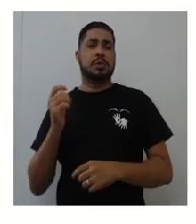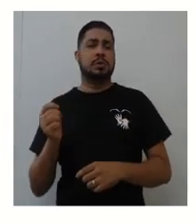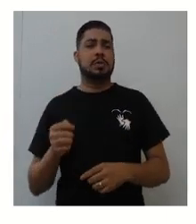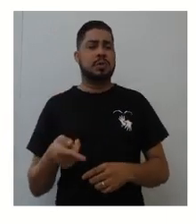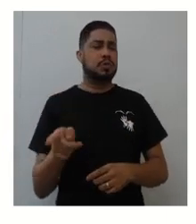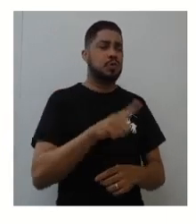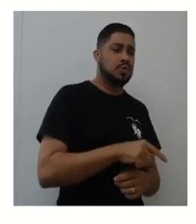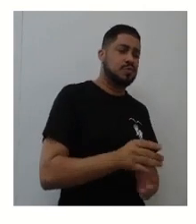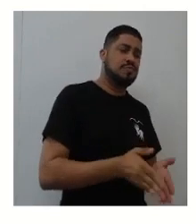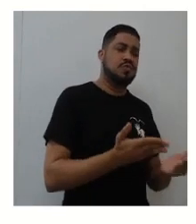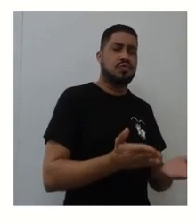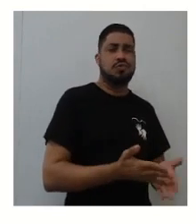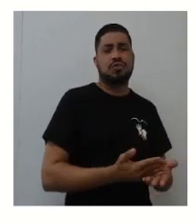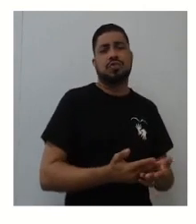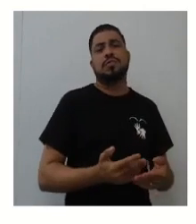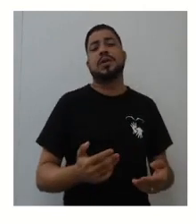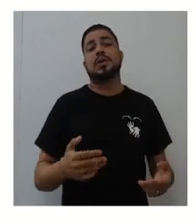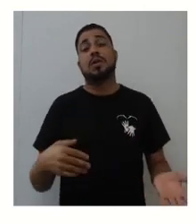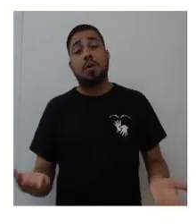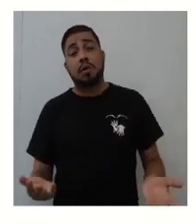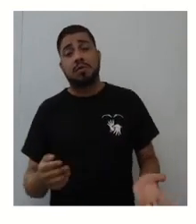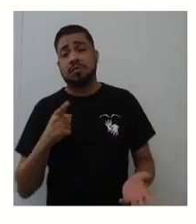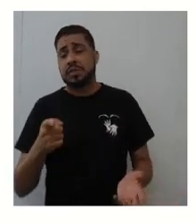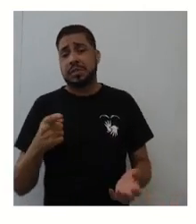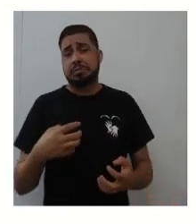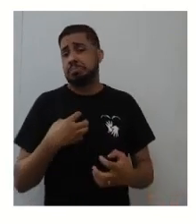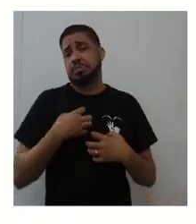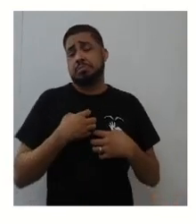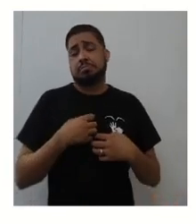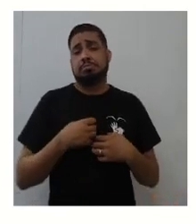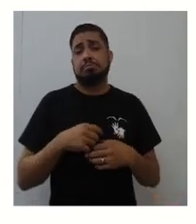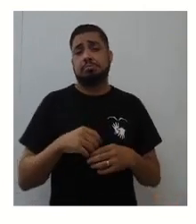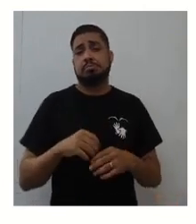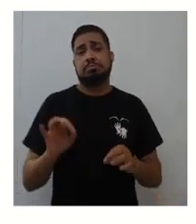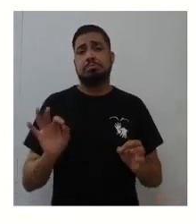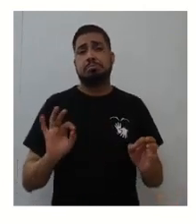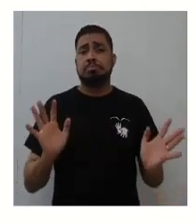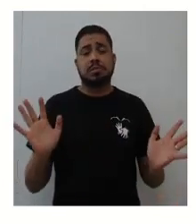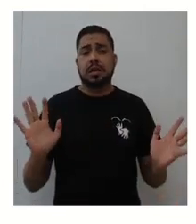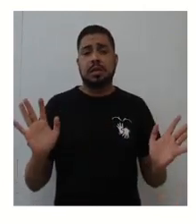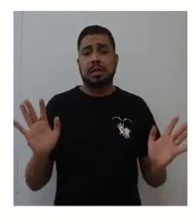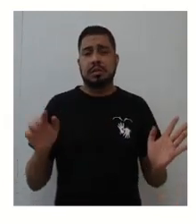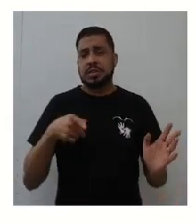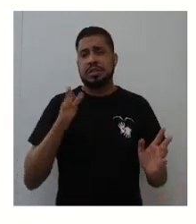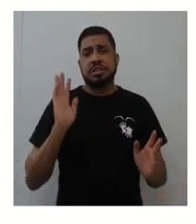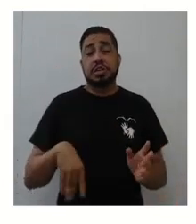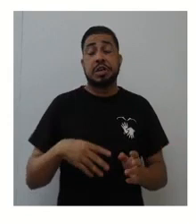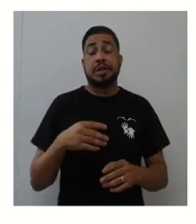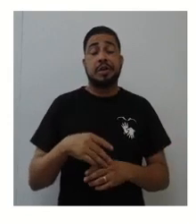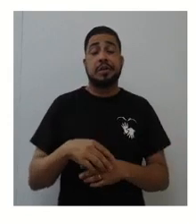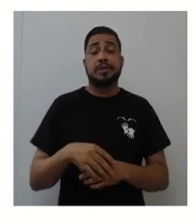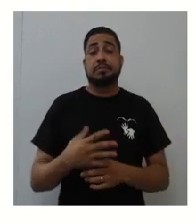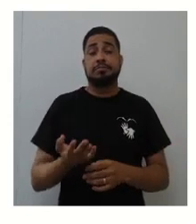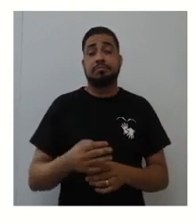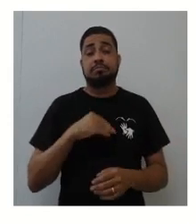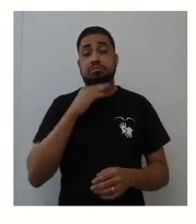tão pouco, certo? Ou se você não sentiu nada, porque para você já está conformado, é assim mesmo.